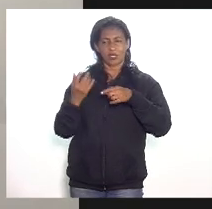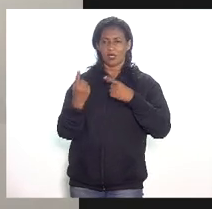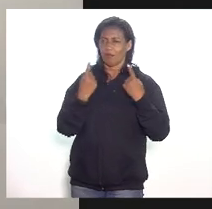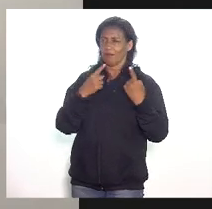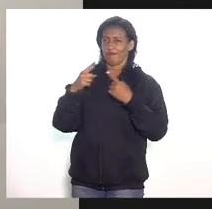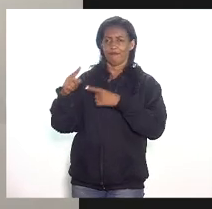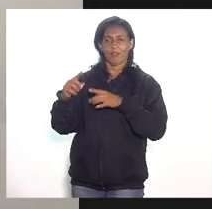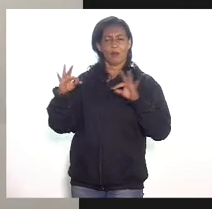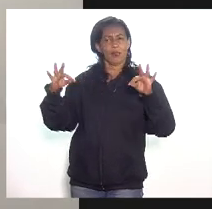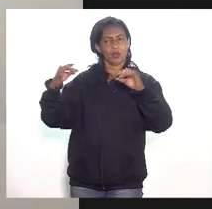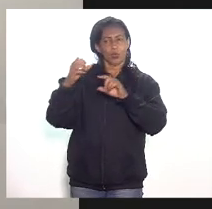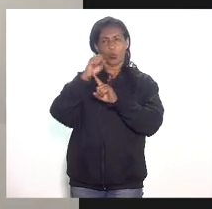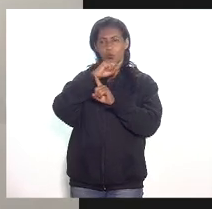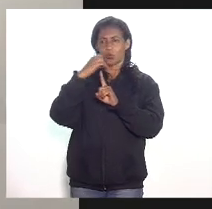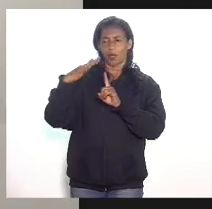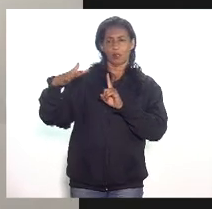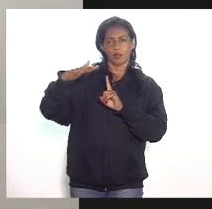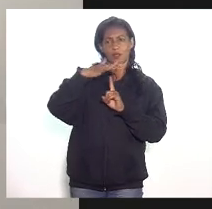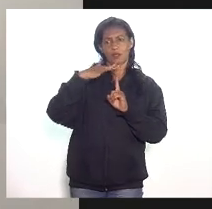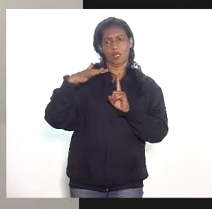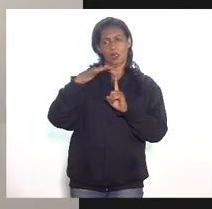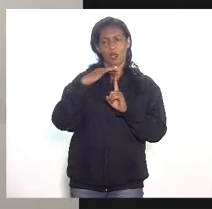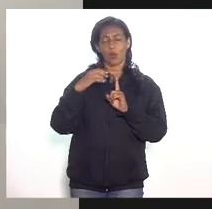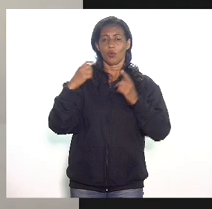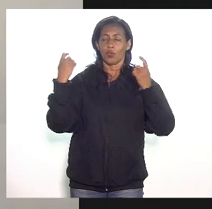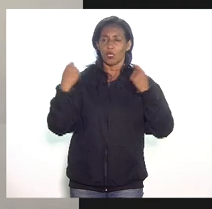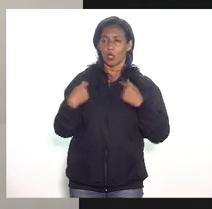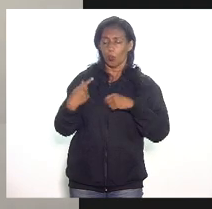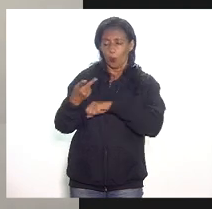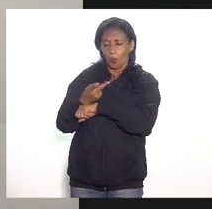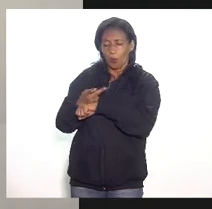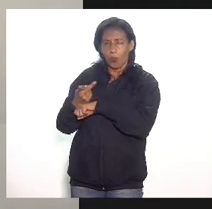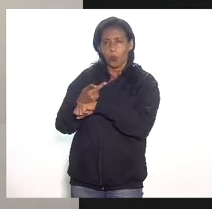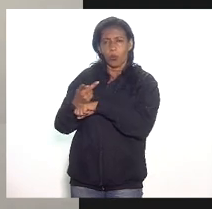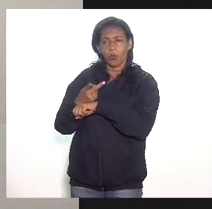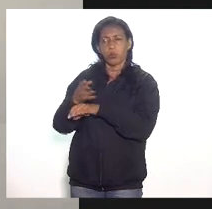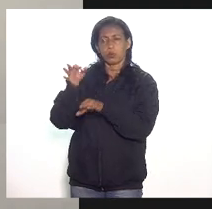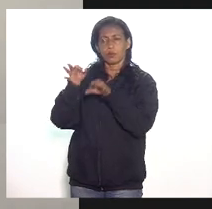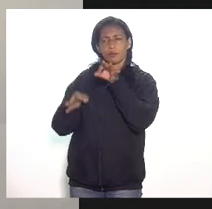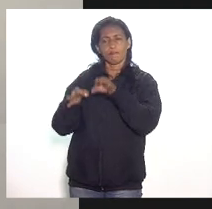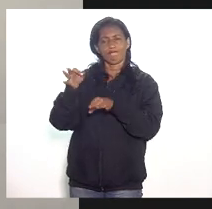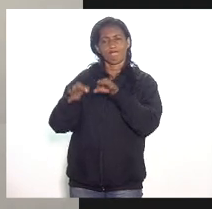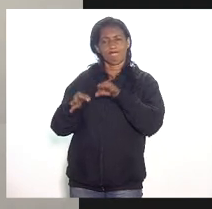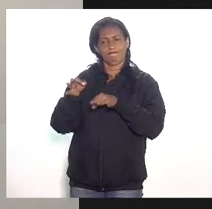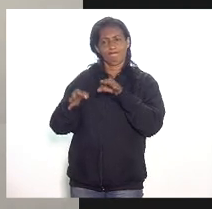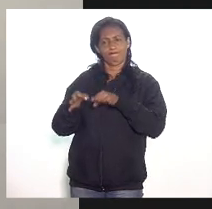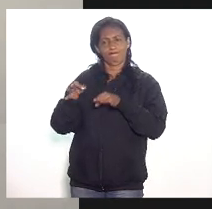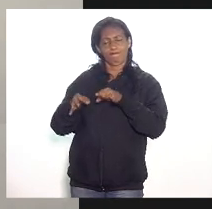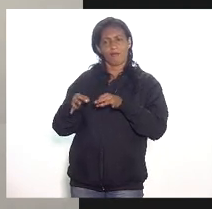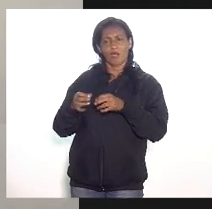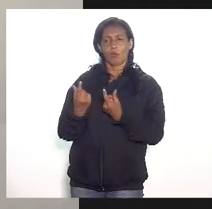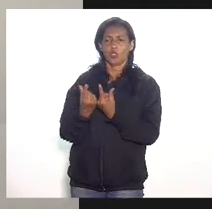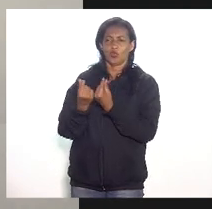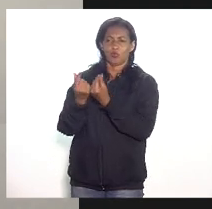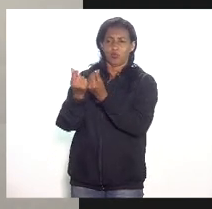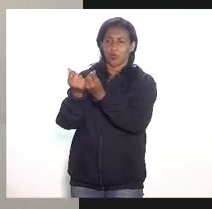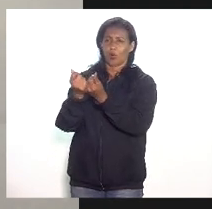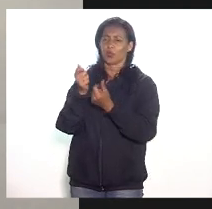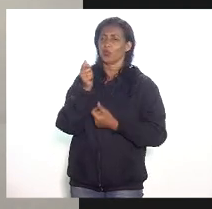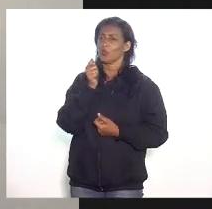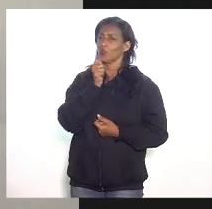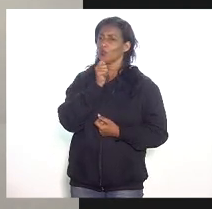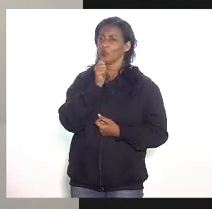todos os demais cidadãos que procuram o judiciário, pois esgota indevidamente recursos que